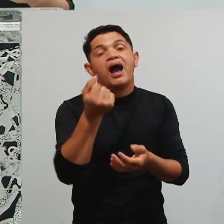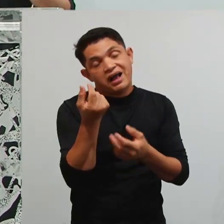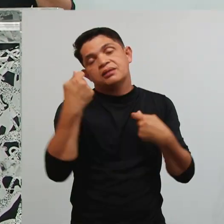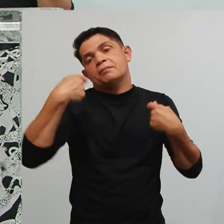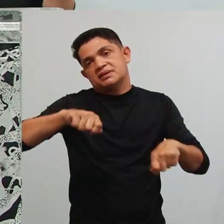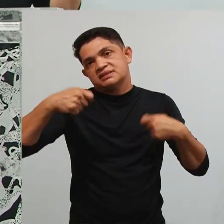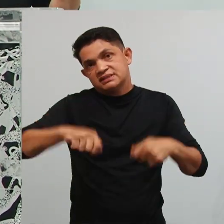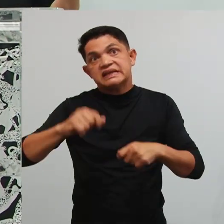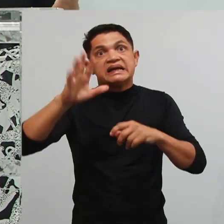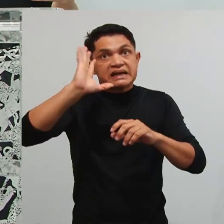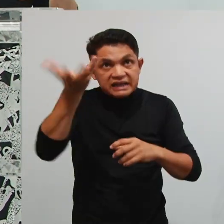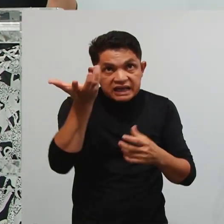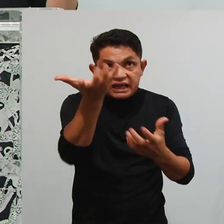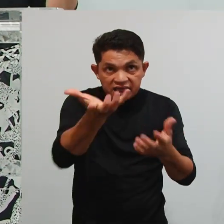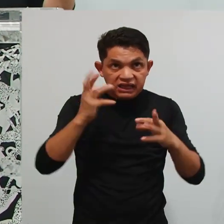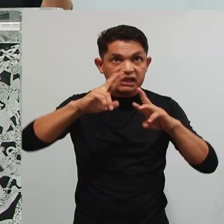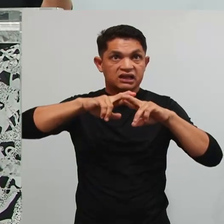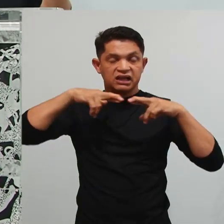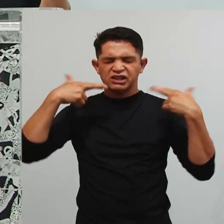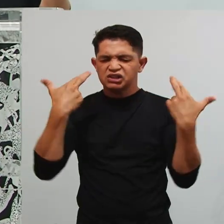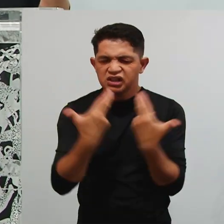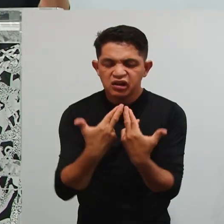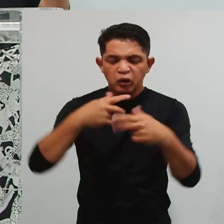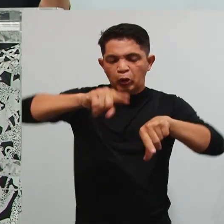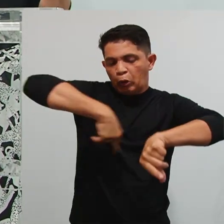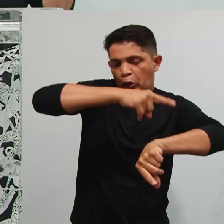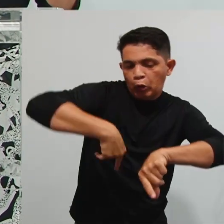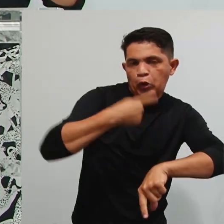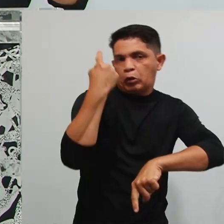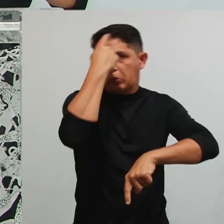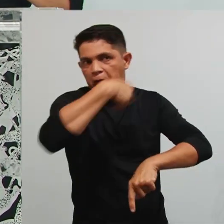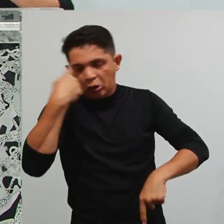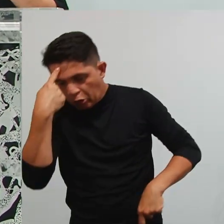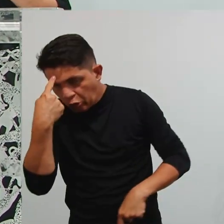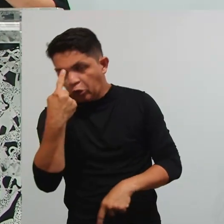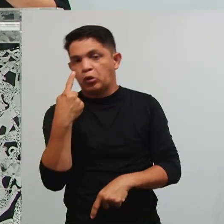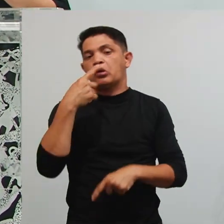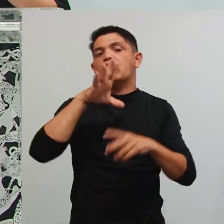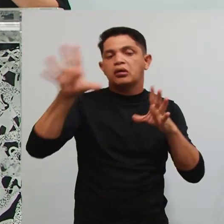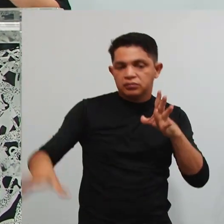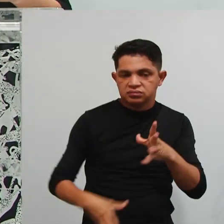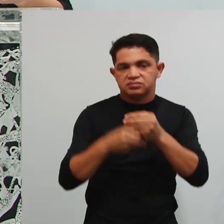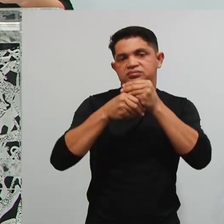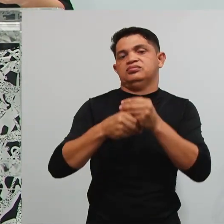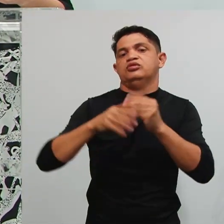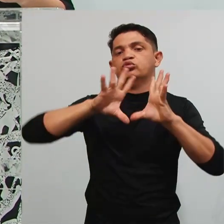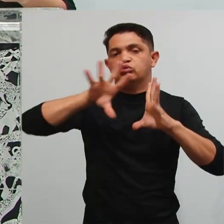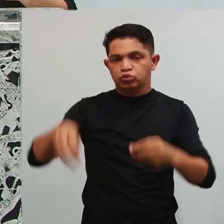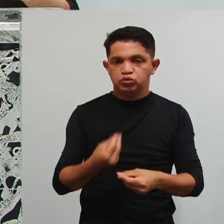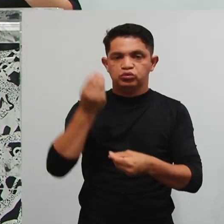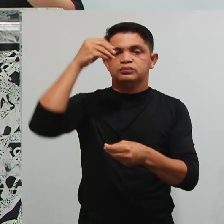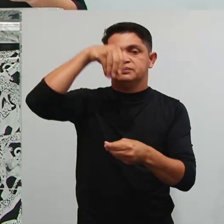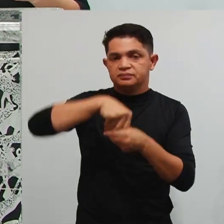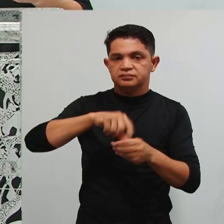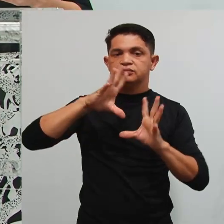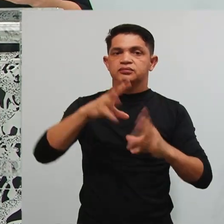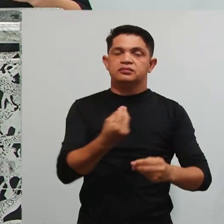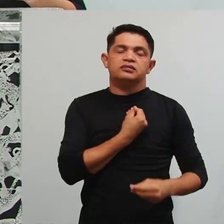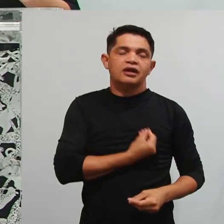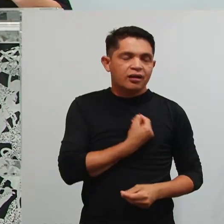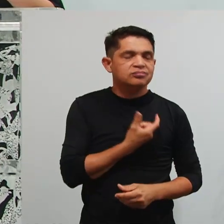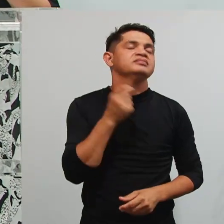né, a reunião às vezes demora horas e a pessoa vai resumir aquilo em poucas linhas. Então, é preciso